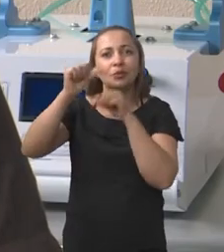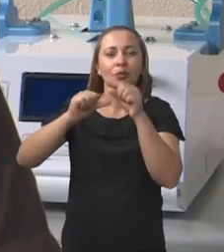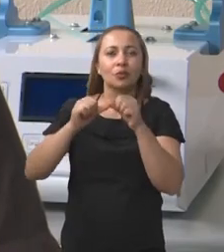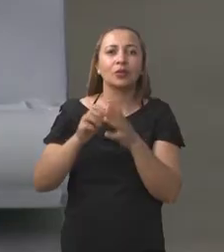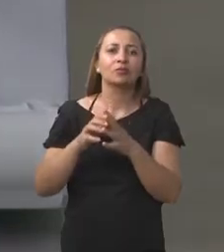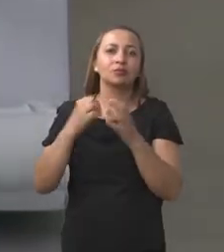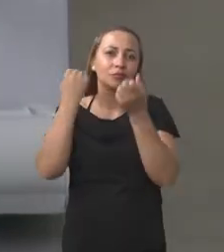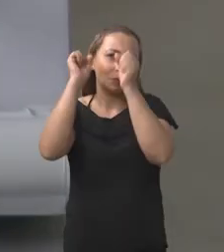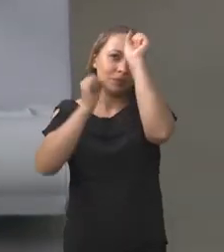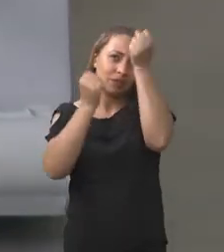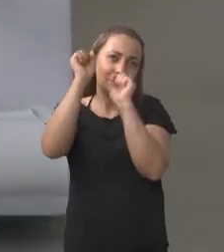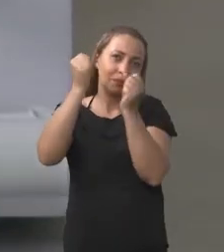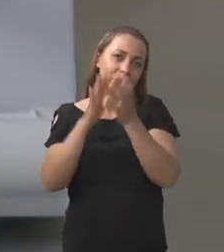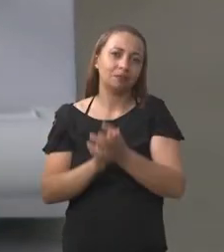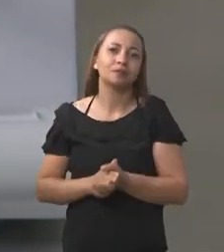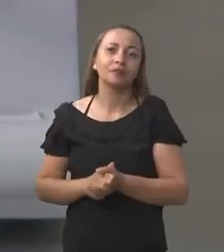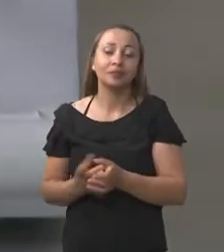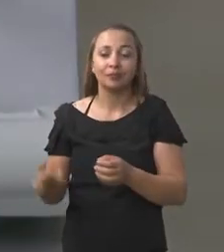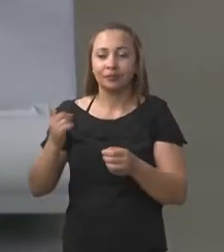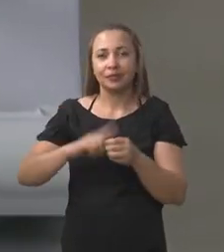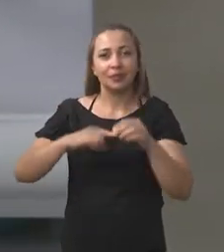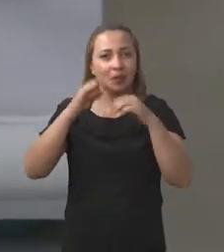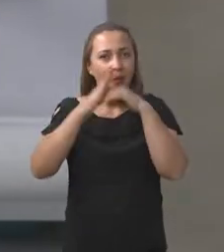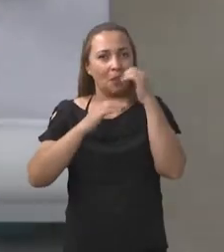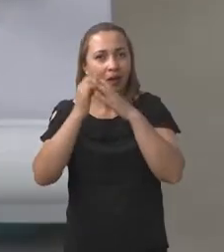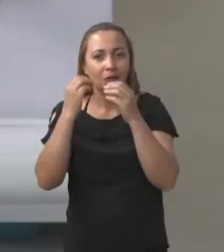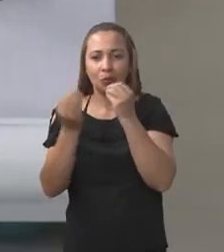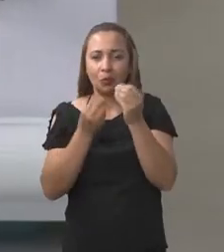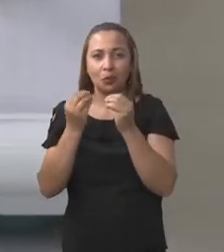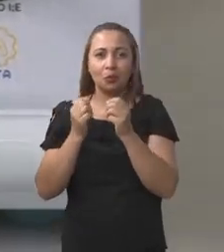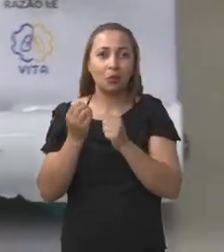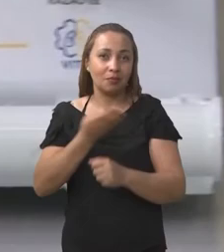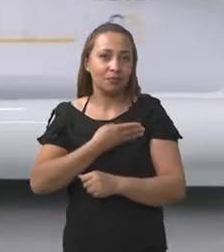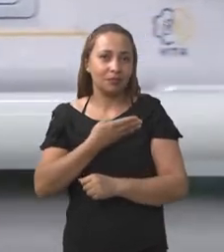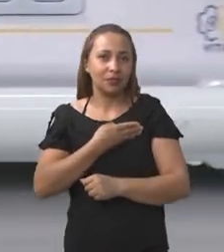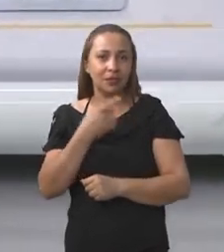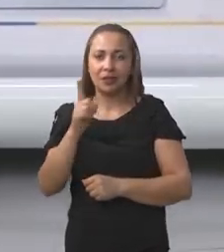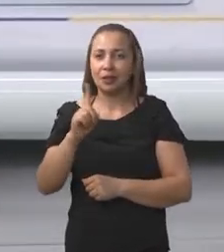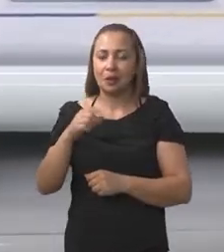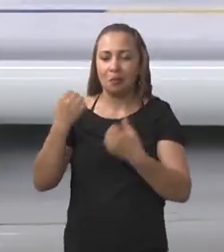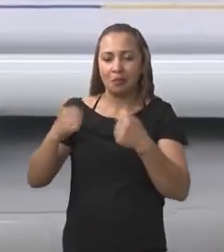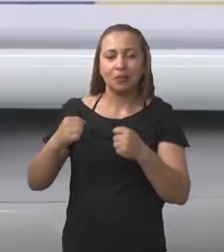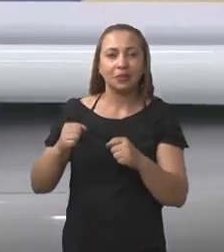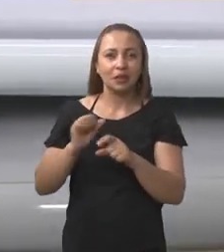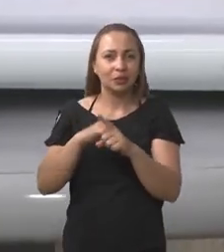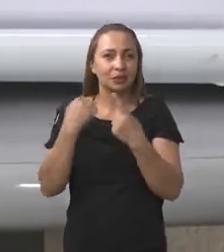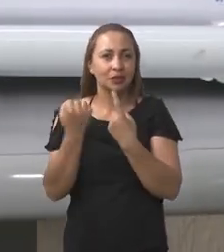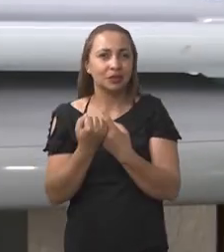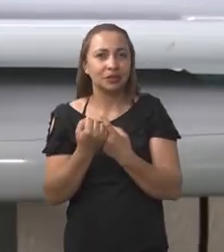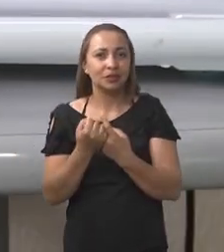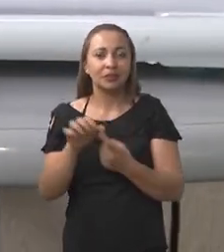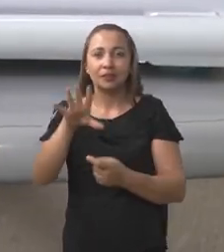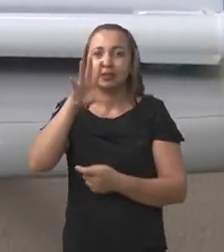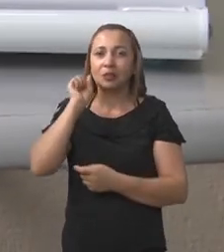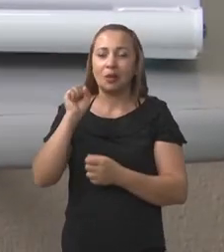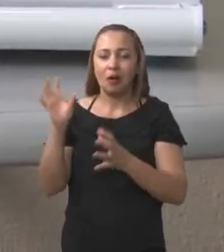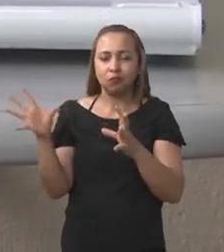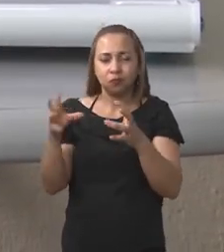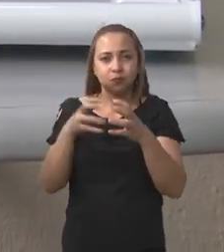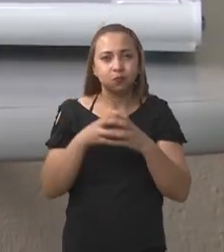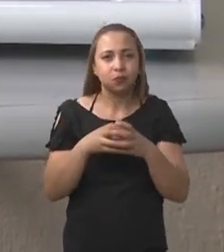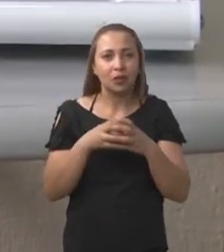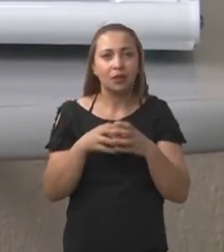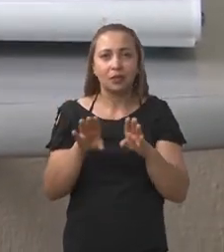esse modelo. O aparelho traz a praticidade como aliada. Por não precisar da associação do ar comprimido